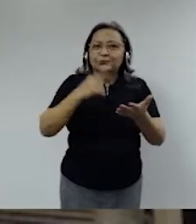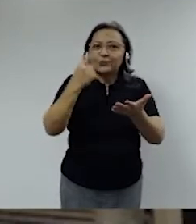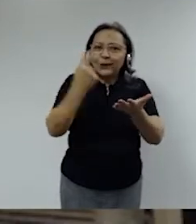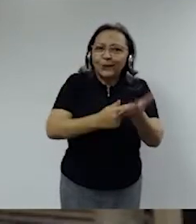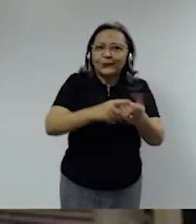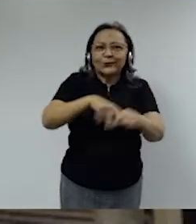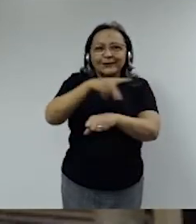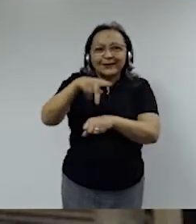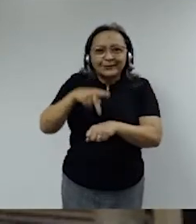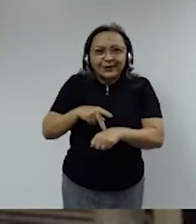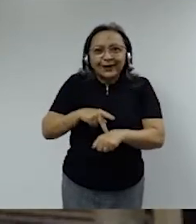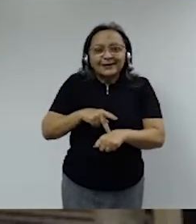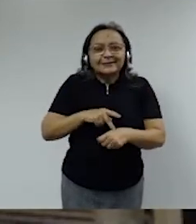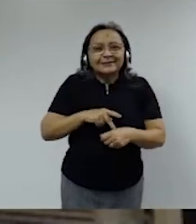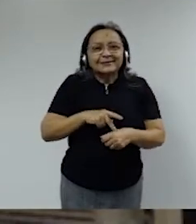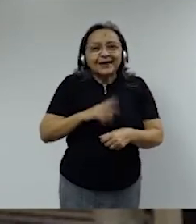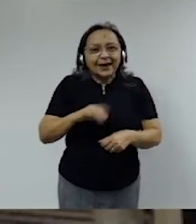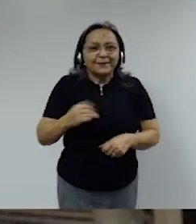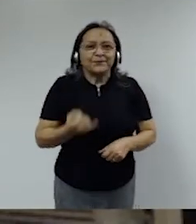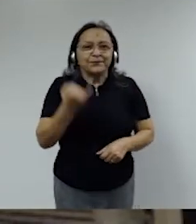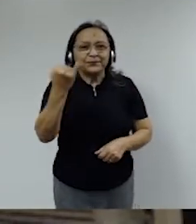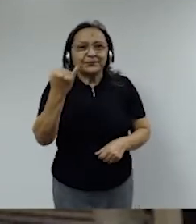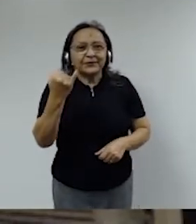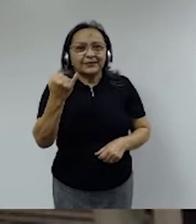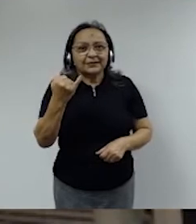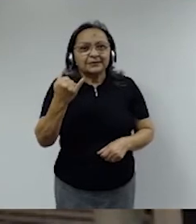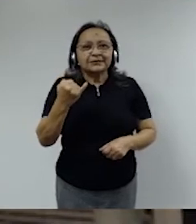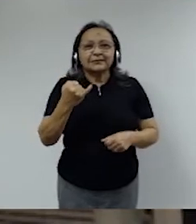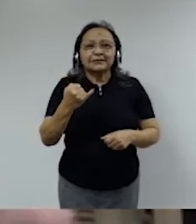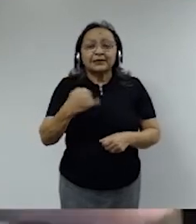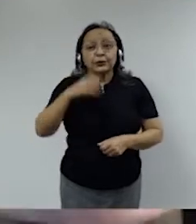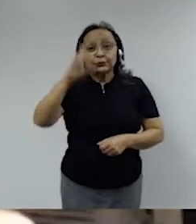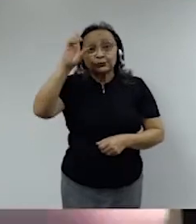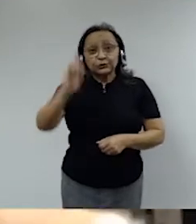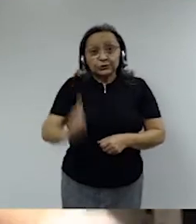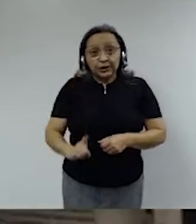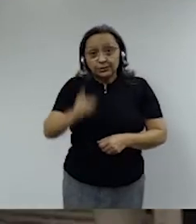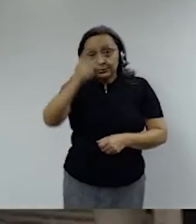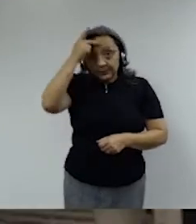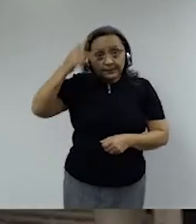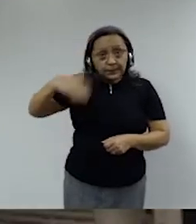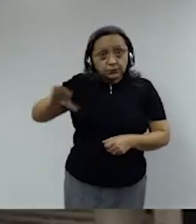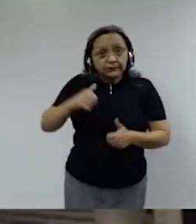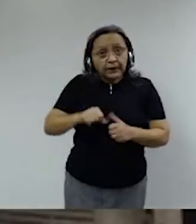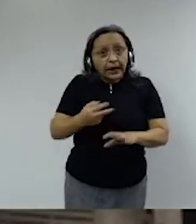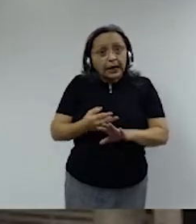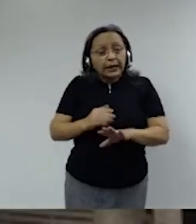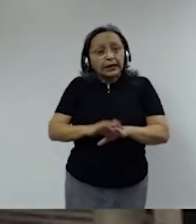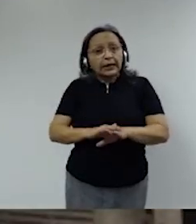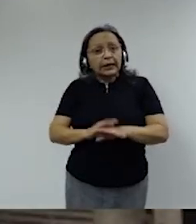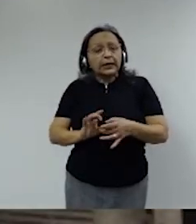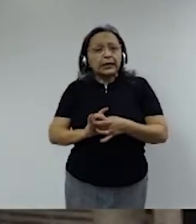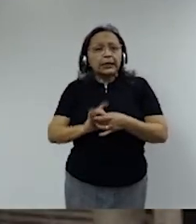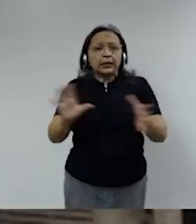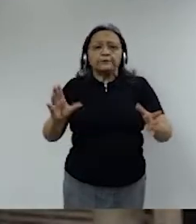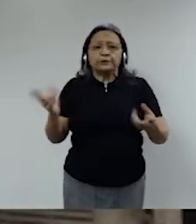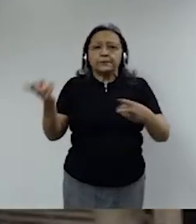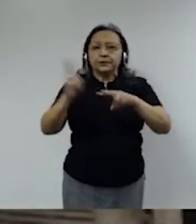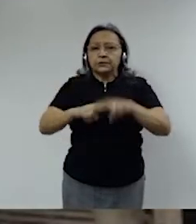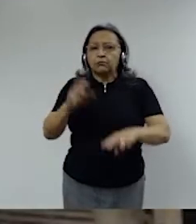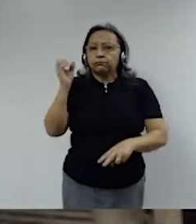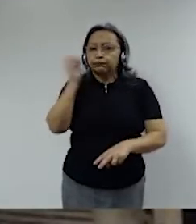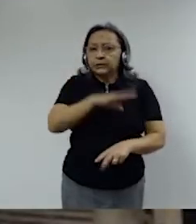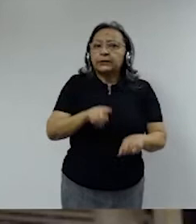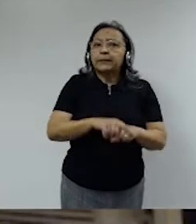que o direito a manter-se livre de prisões arbitrárias e ter a sua segurança pessoal contra